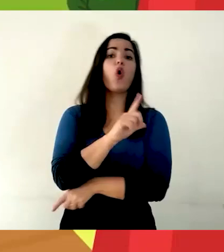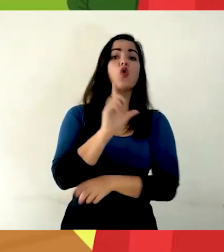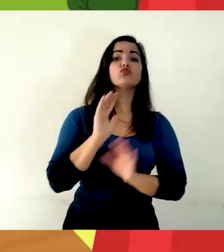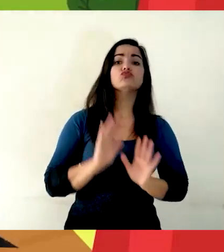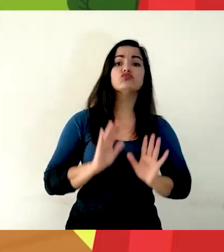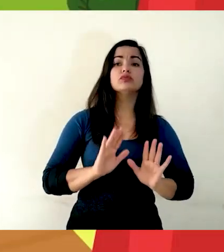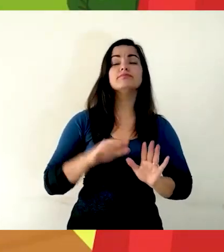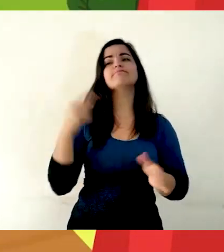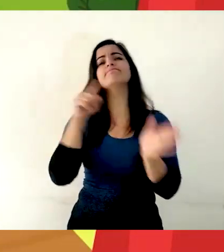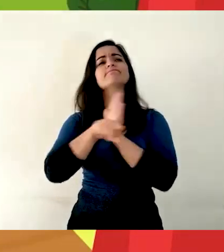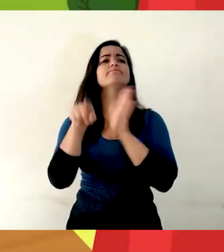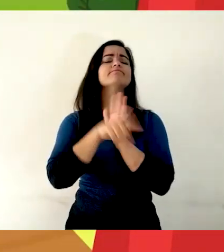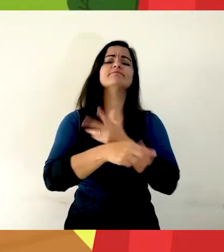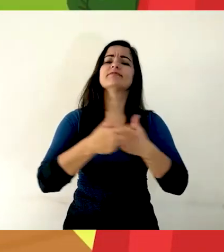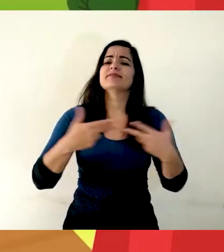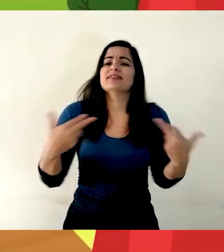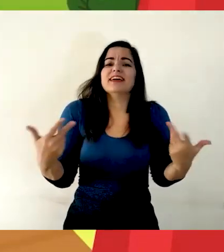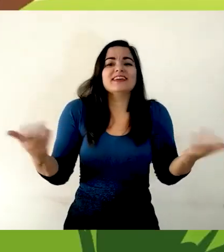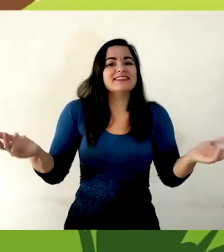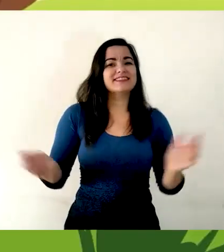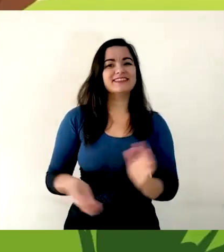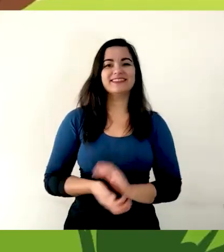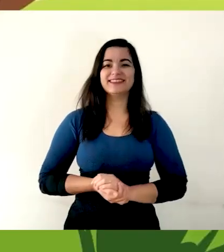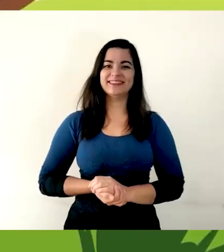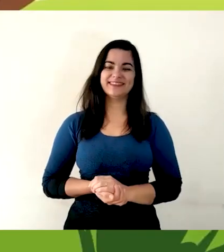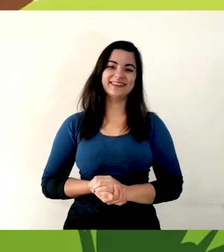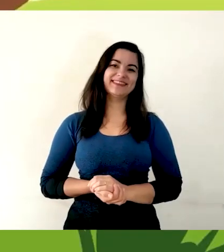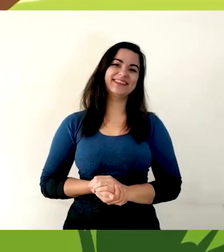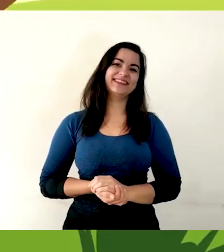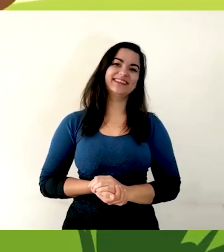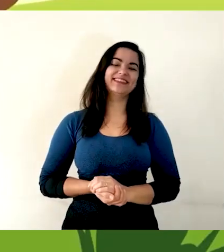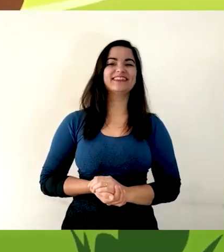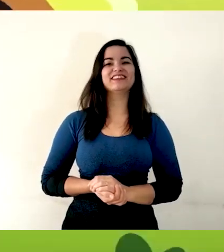Ah, são tantas perguntas!